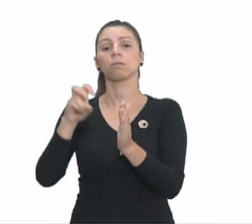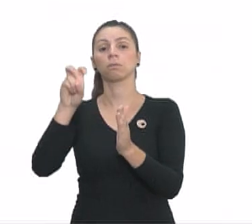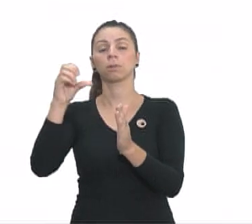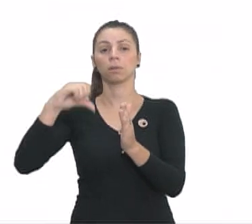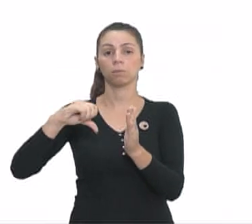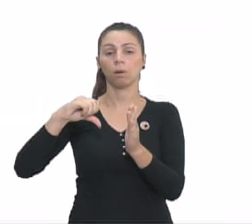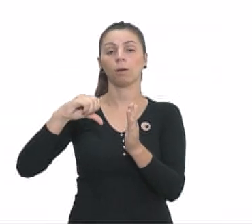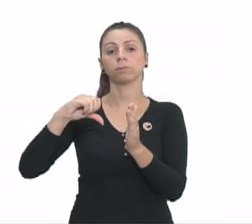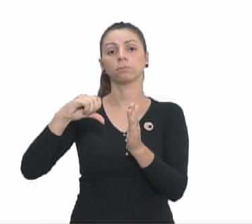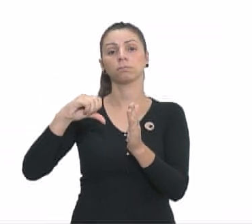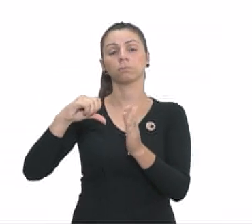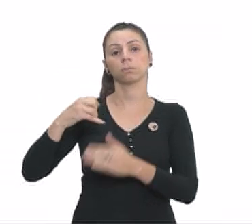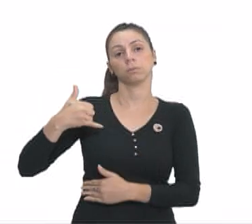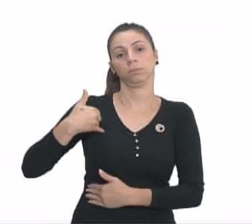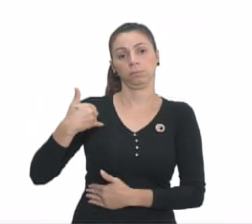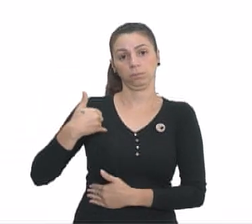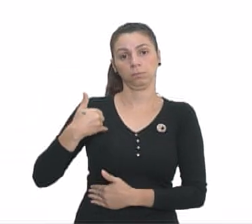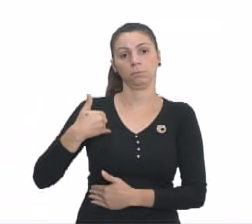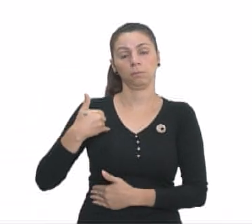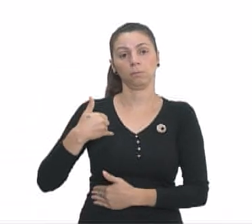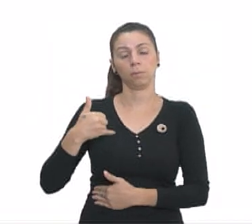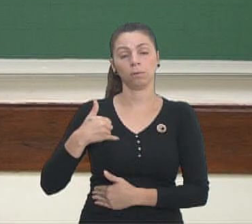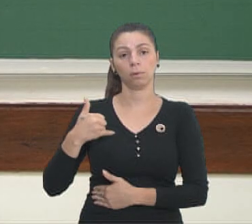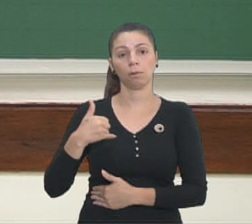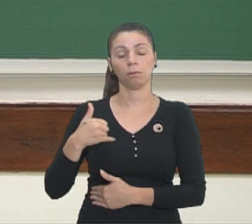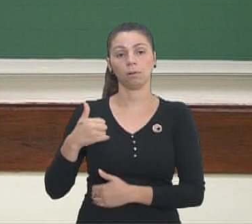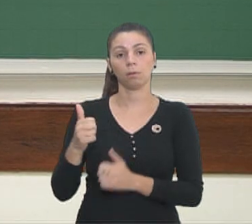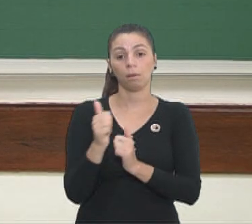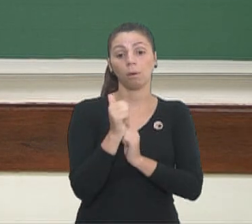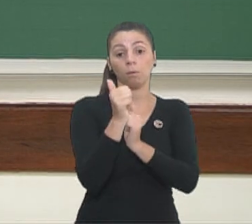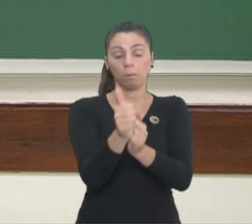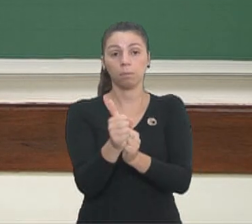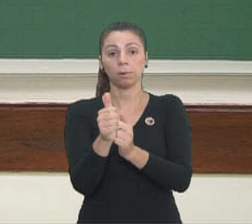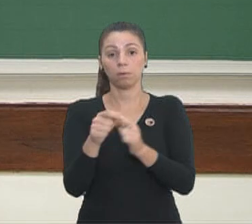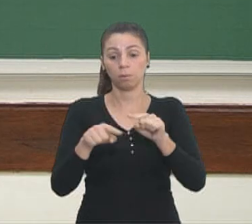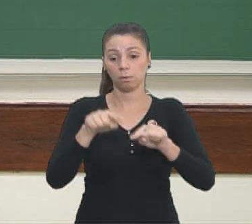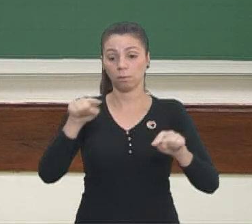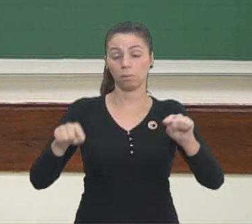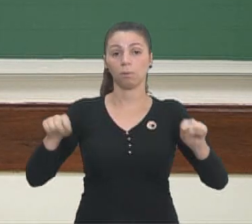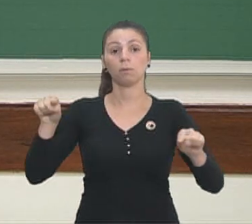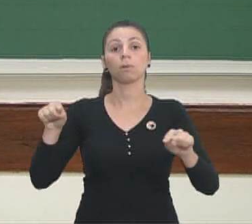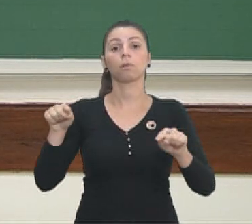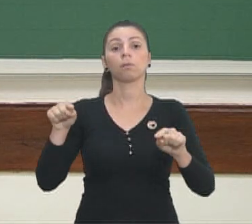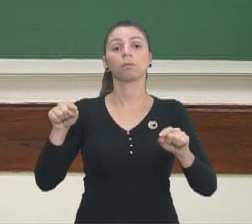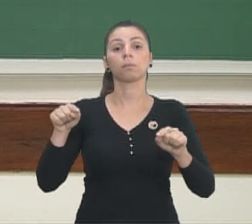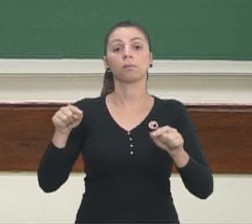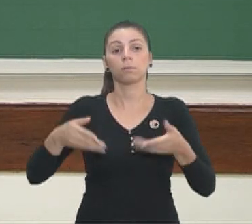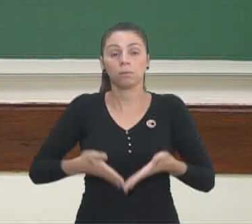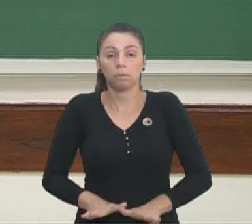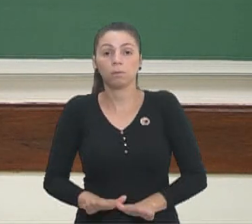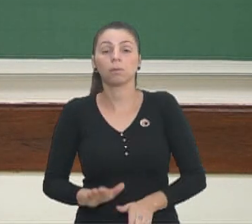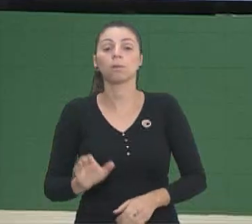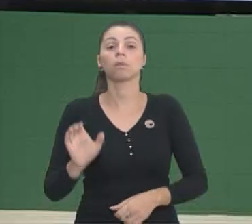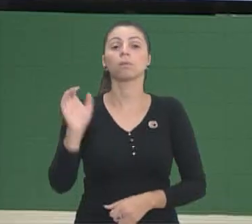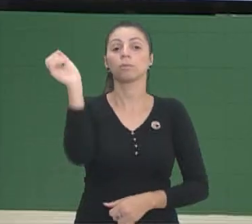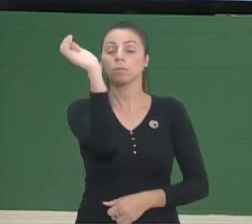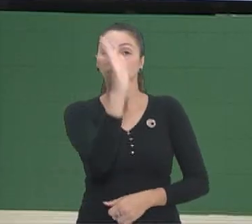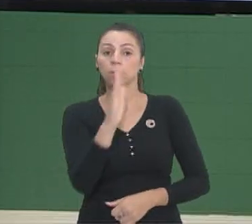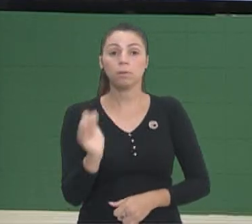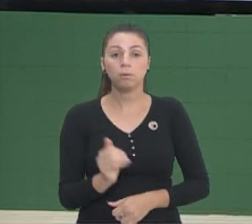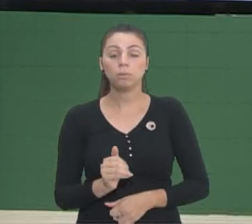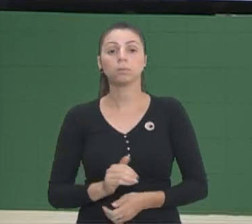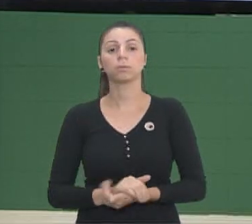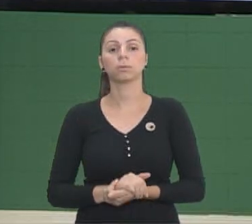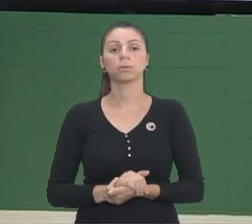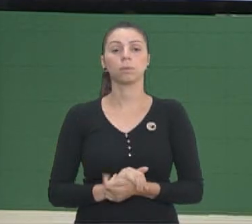acompanhando a realidade da forma da pirâmide etária do Brasil. Então, a pirâmide etária do Paraná está